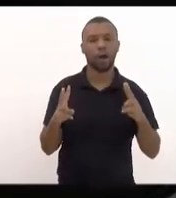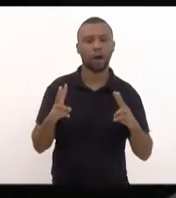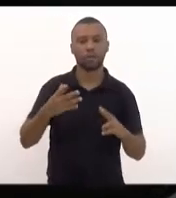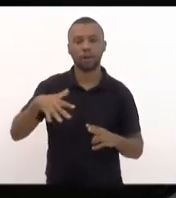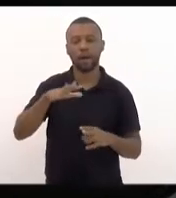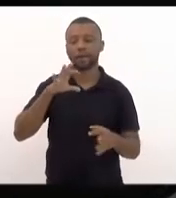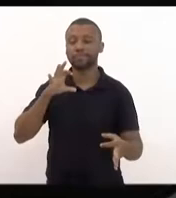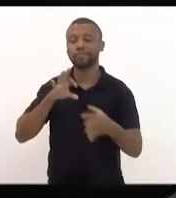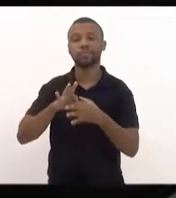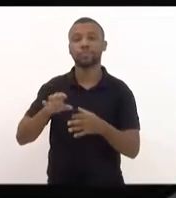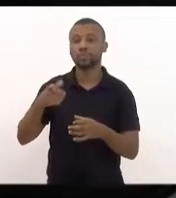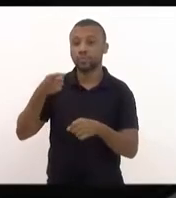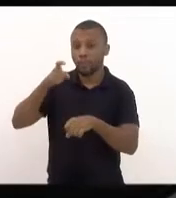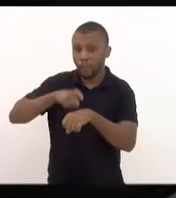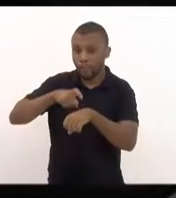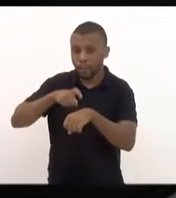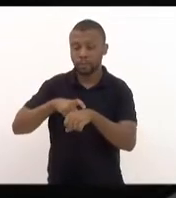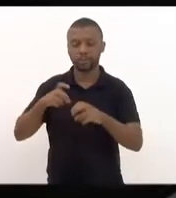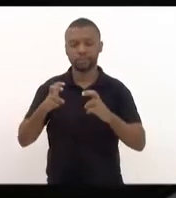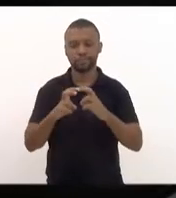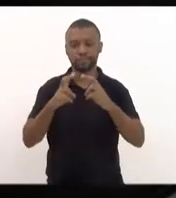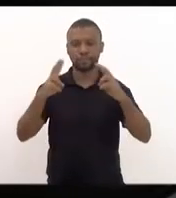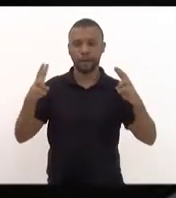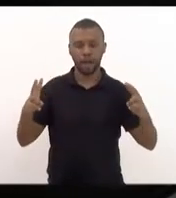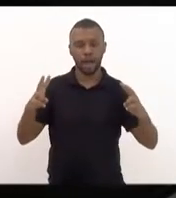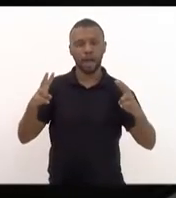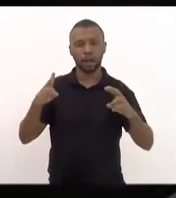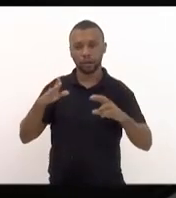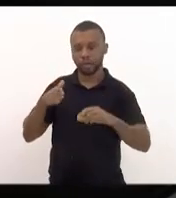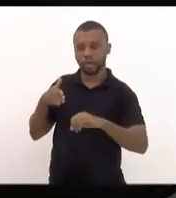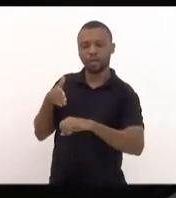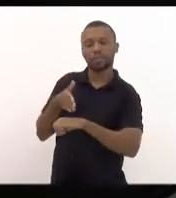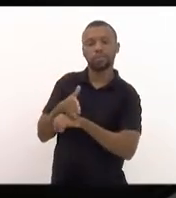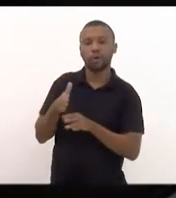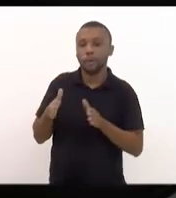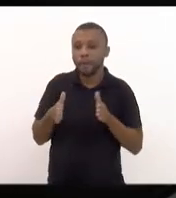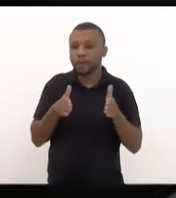um arco com uma infraestrutura rodoviária acessível, a estrada é uma estrada boa,